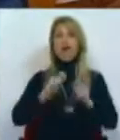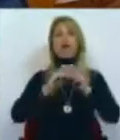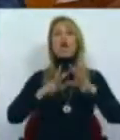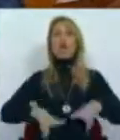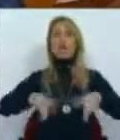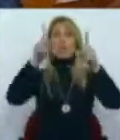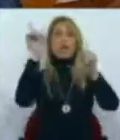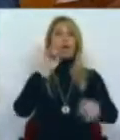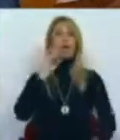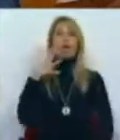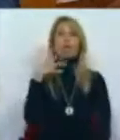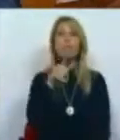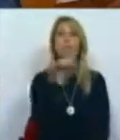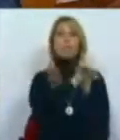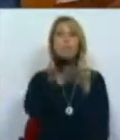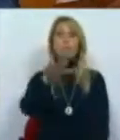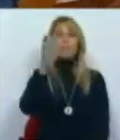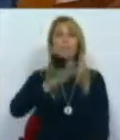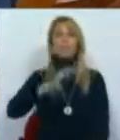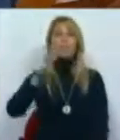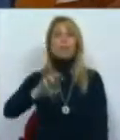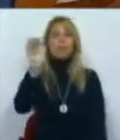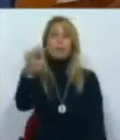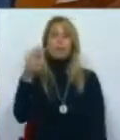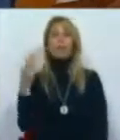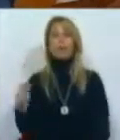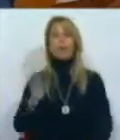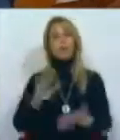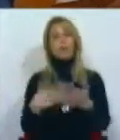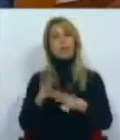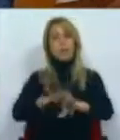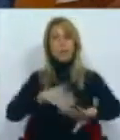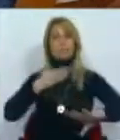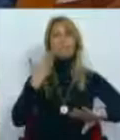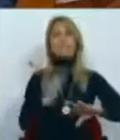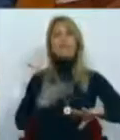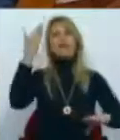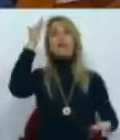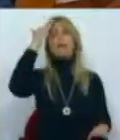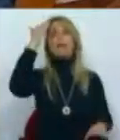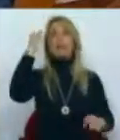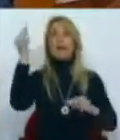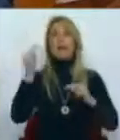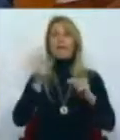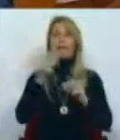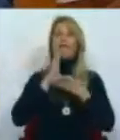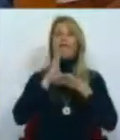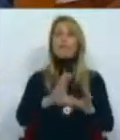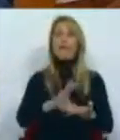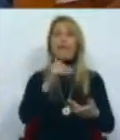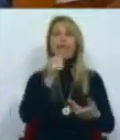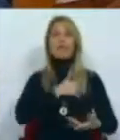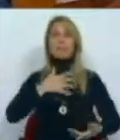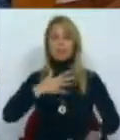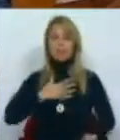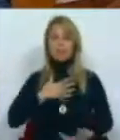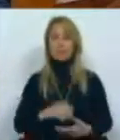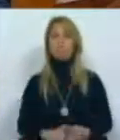valor de 1.500 milhões de euros para reforçar a capacidade de financiamento das